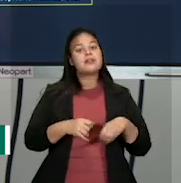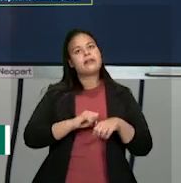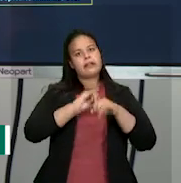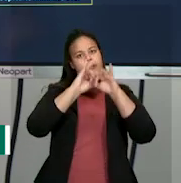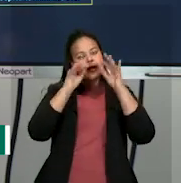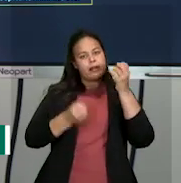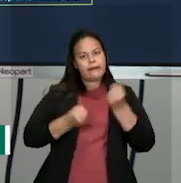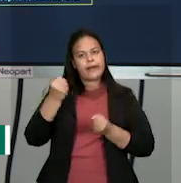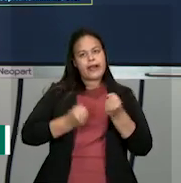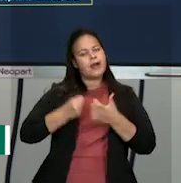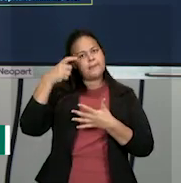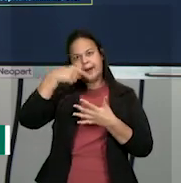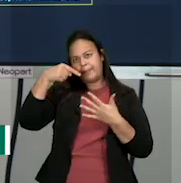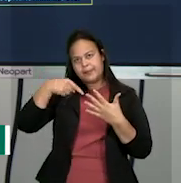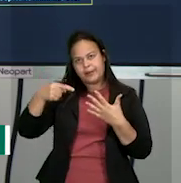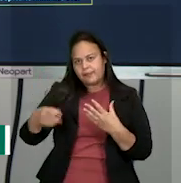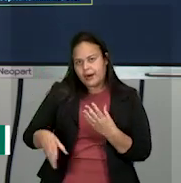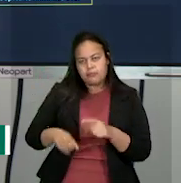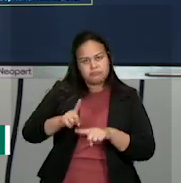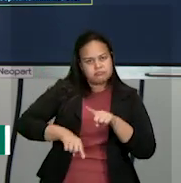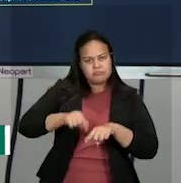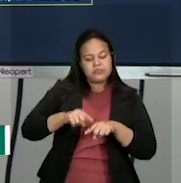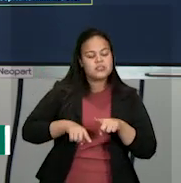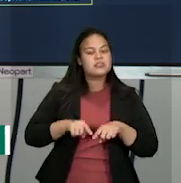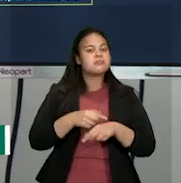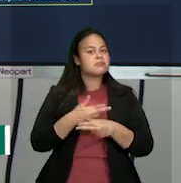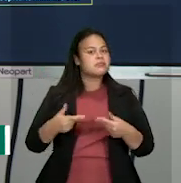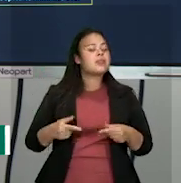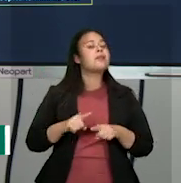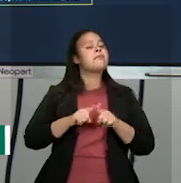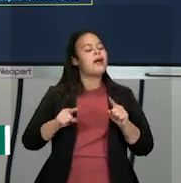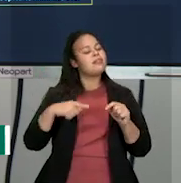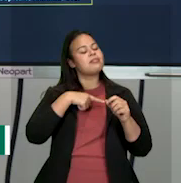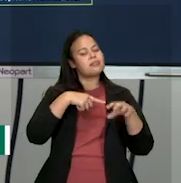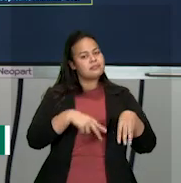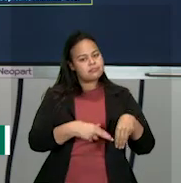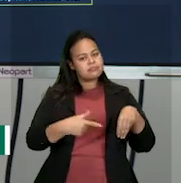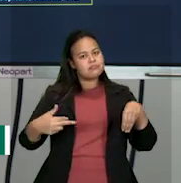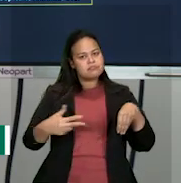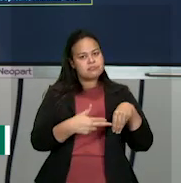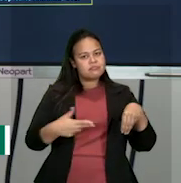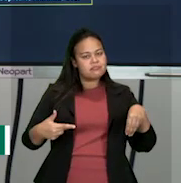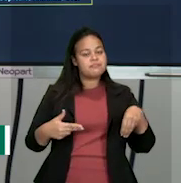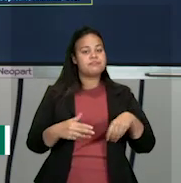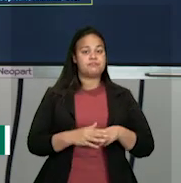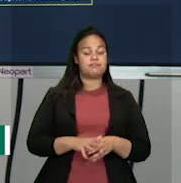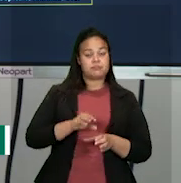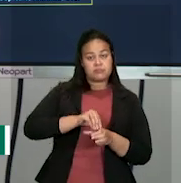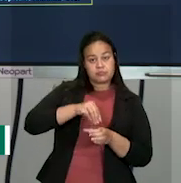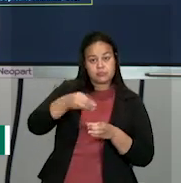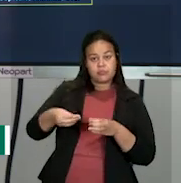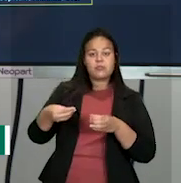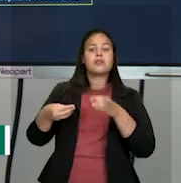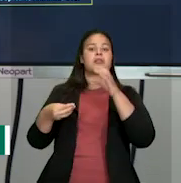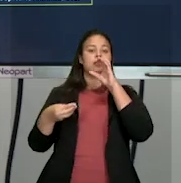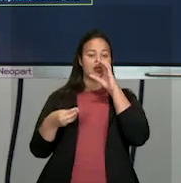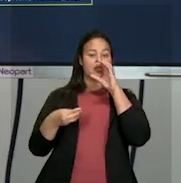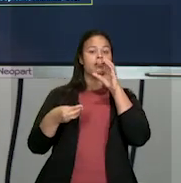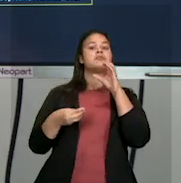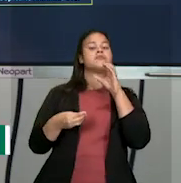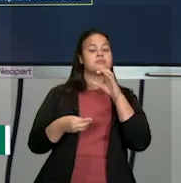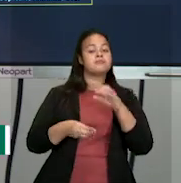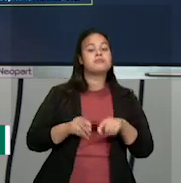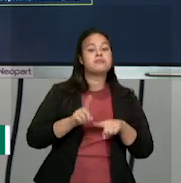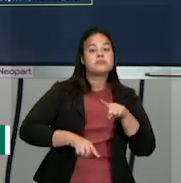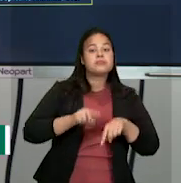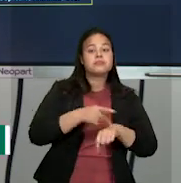por um monte de outras coisas, né? Mas a gente tem aí forte o extrativismo mineral. O iogurte, a gente tem uma matéria-prima